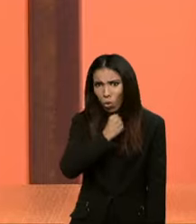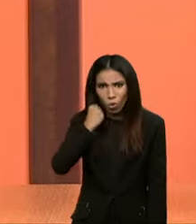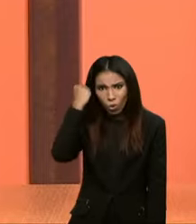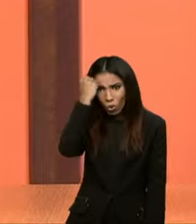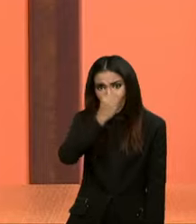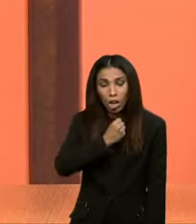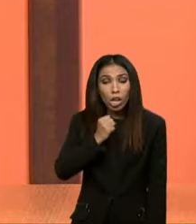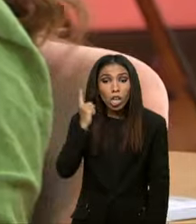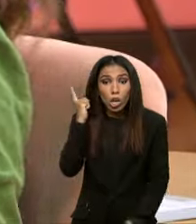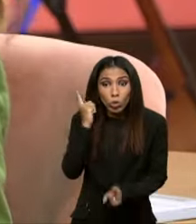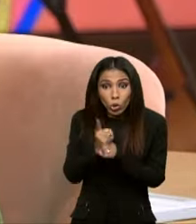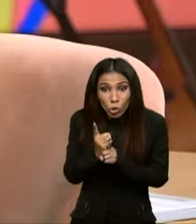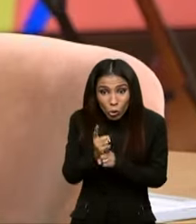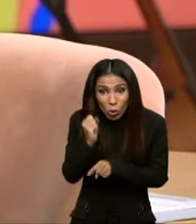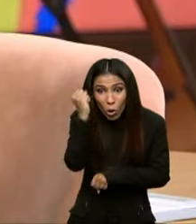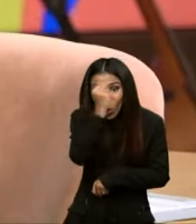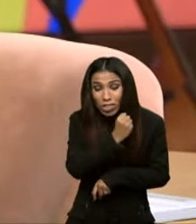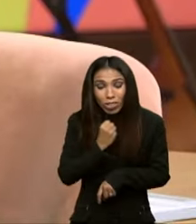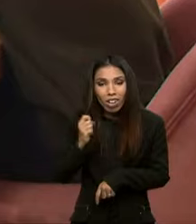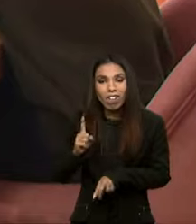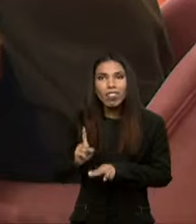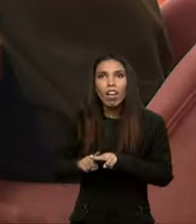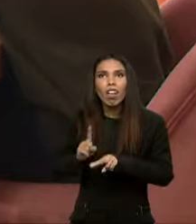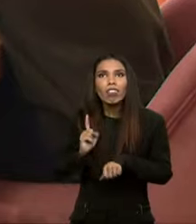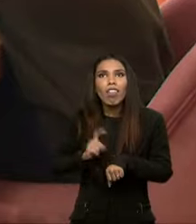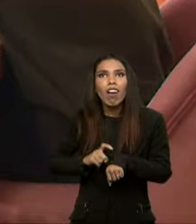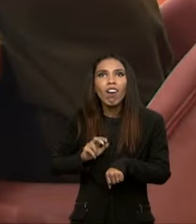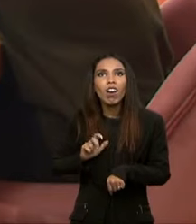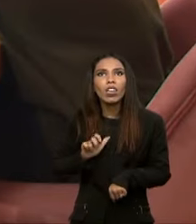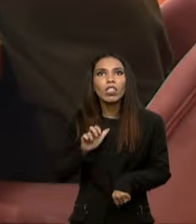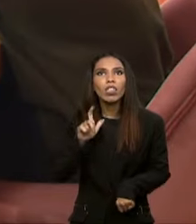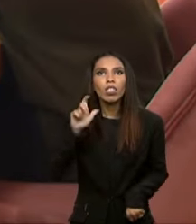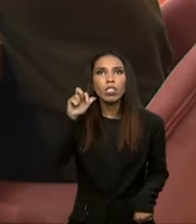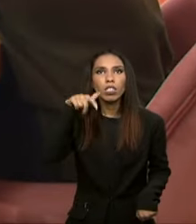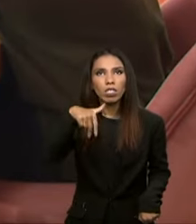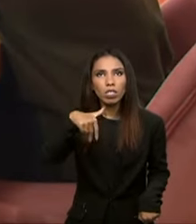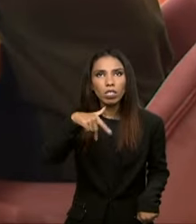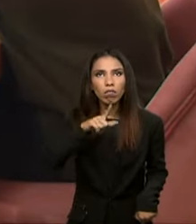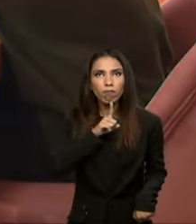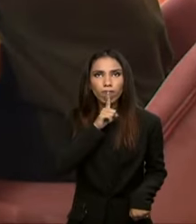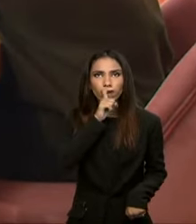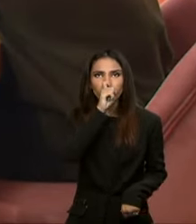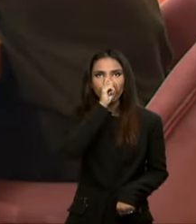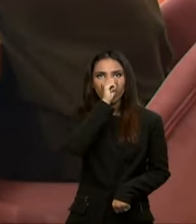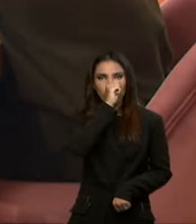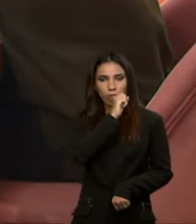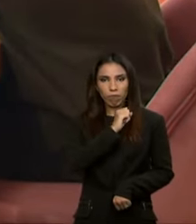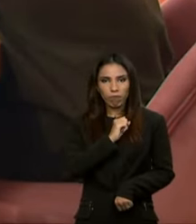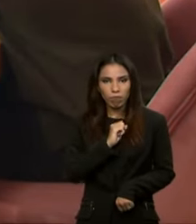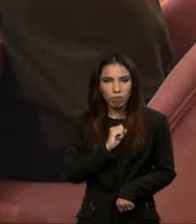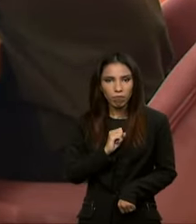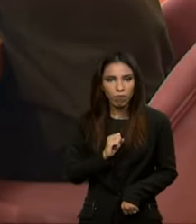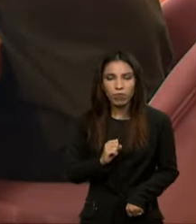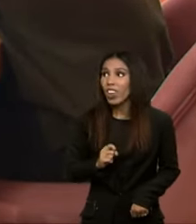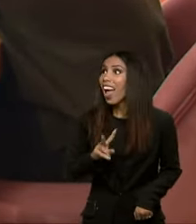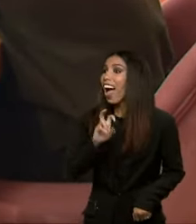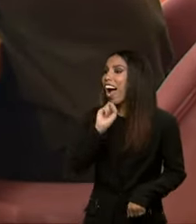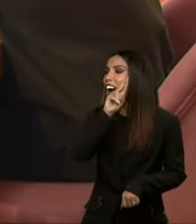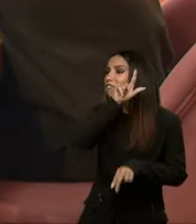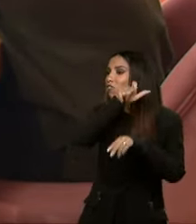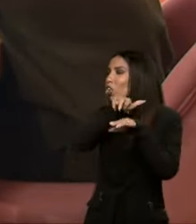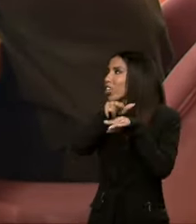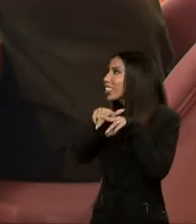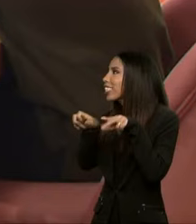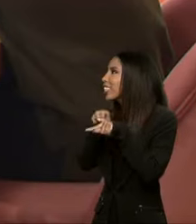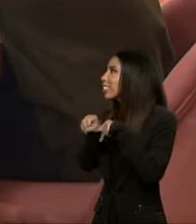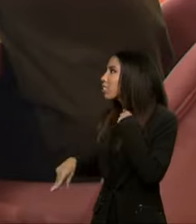tinha subido. E você teve que ficar 8 horas não, no trio? Tem que ficar, não tem subir no trio. Ai, vou descer aqui! Não